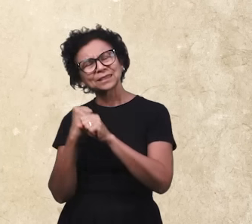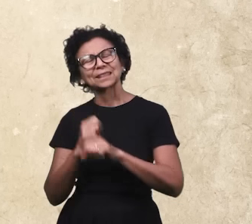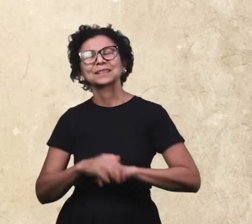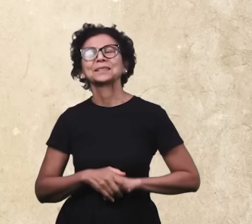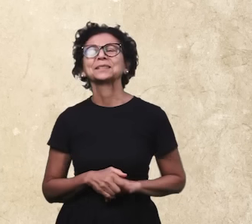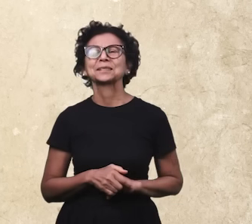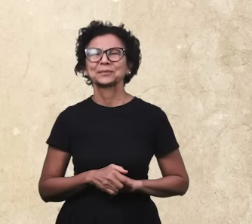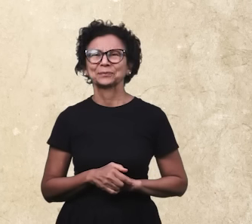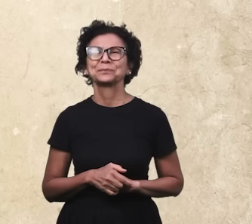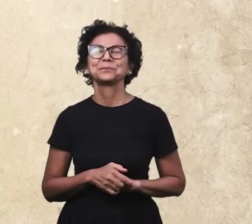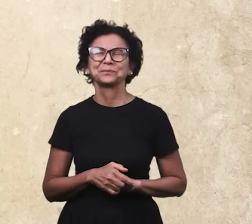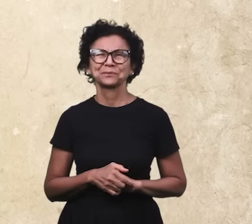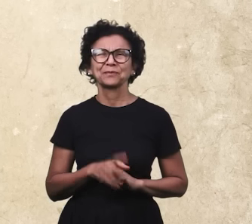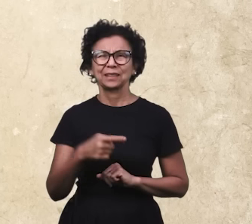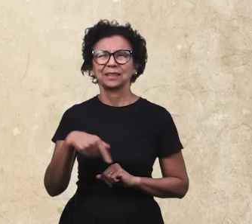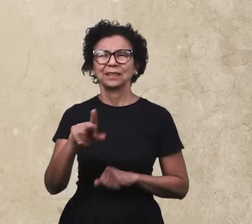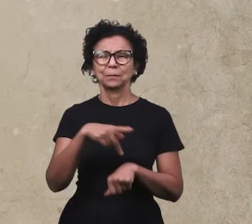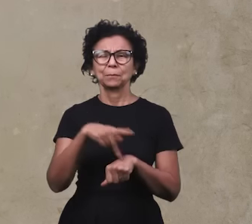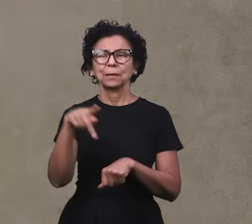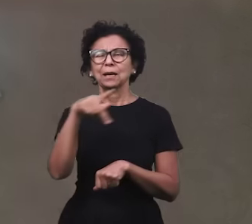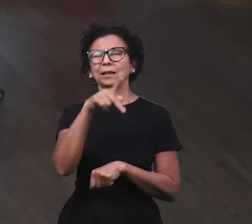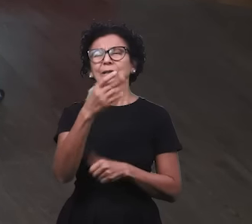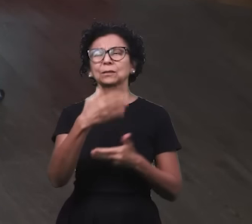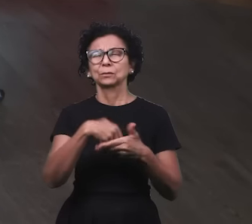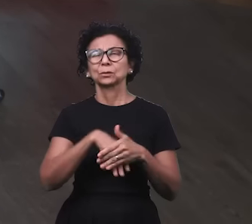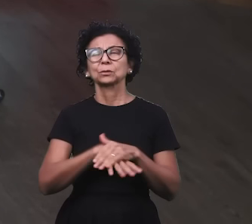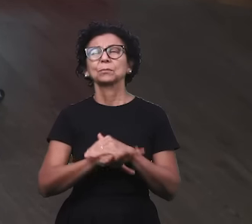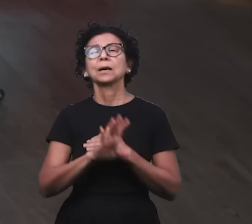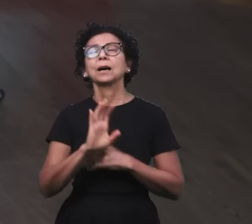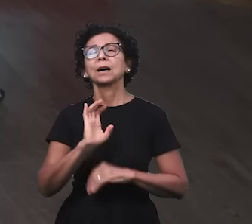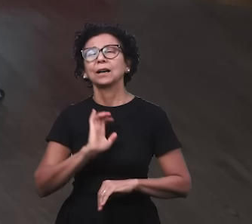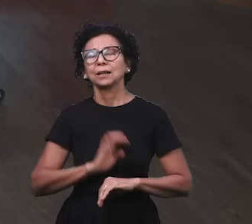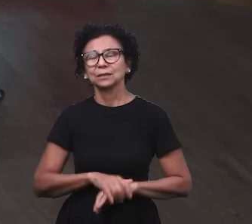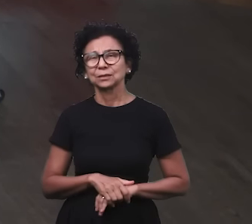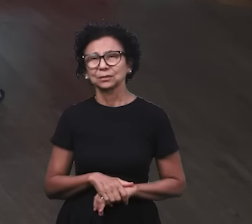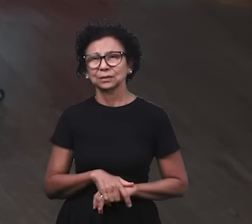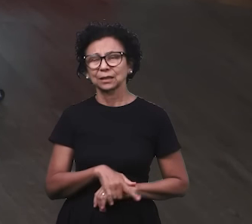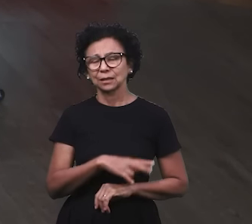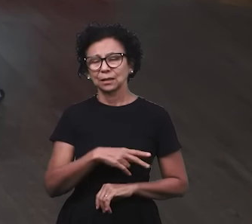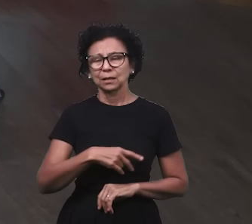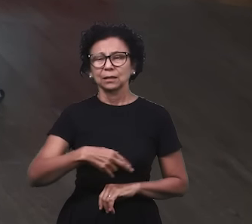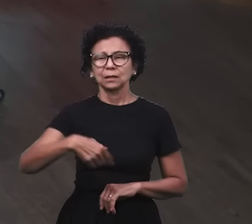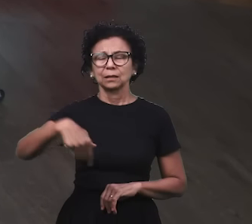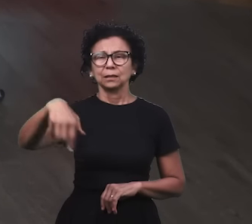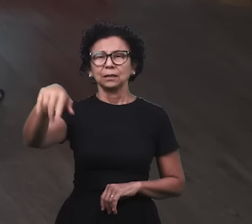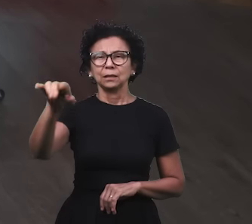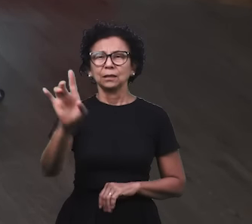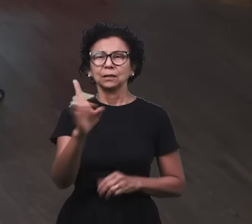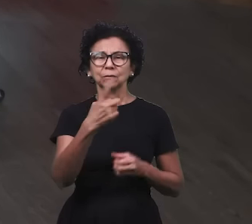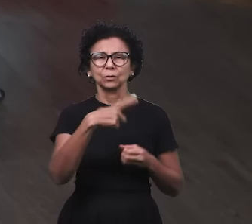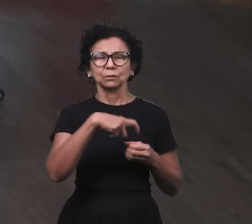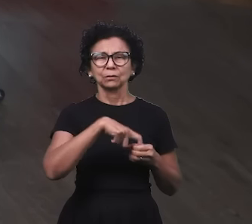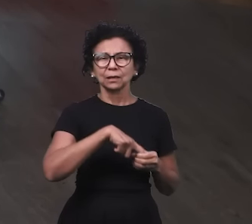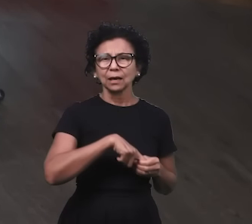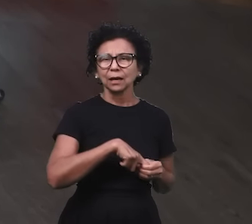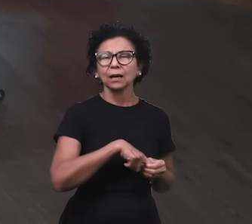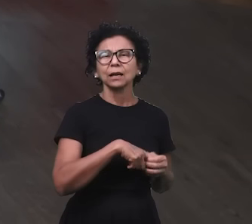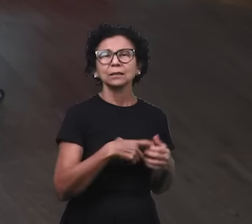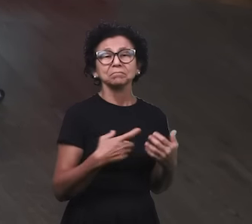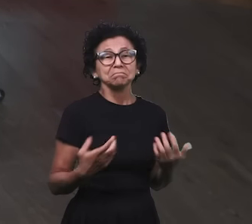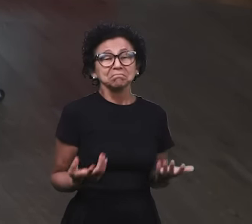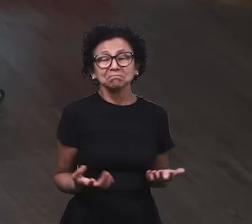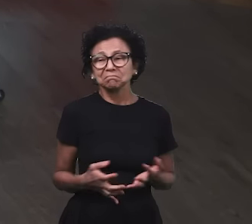pais a Jerusalém. Era uma viagem de família, família, né? Então, eles já estavam habituados a essa rotina, não é? De ir, de